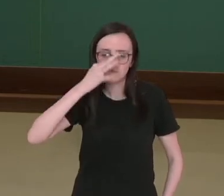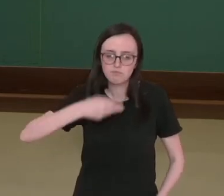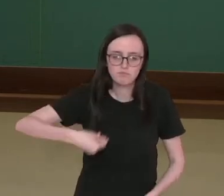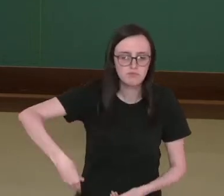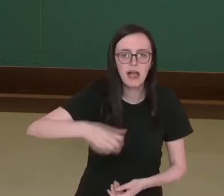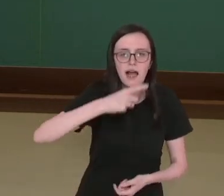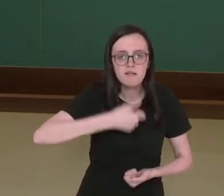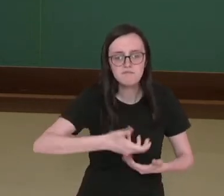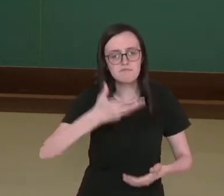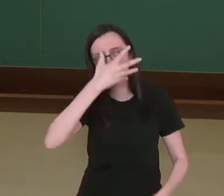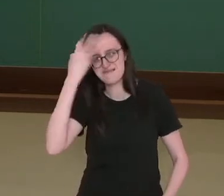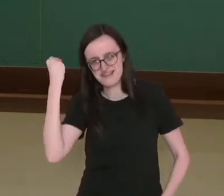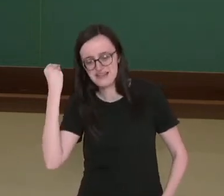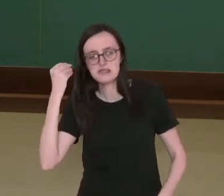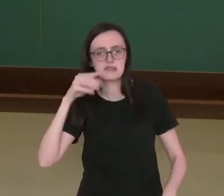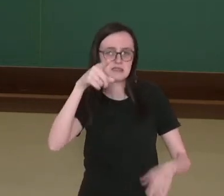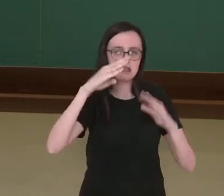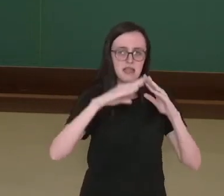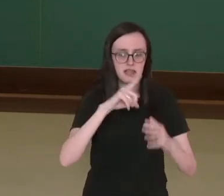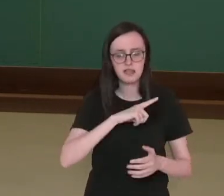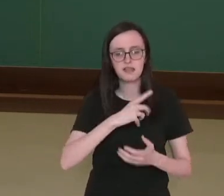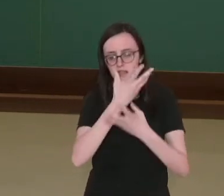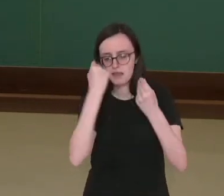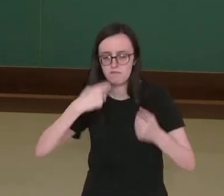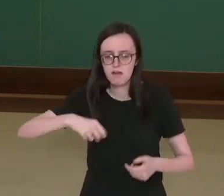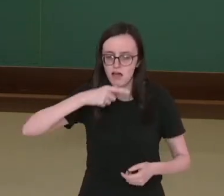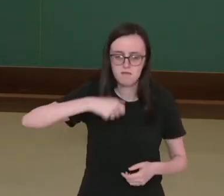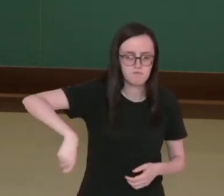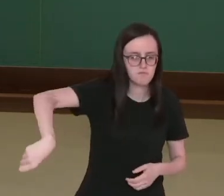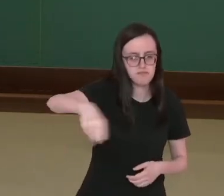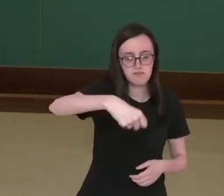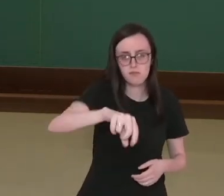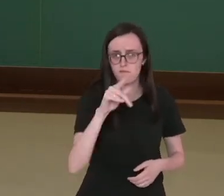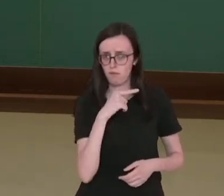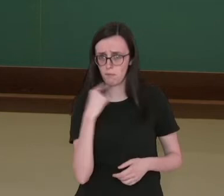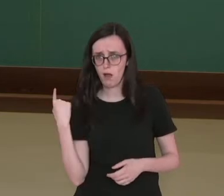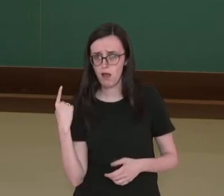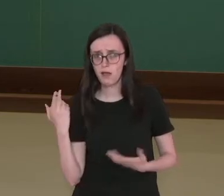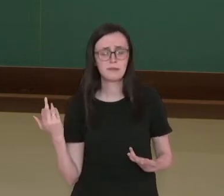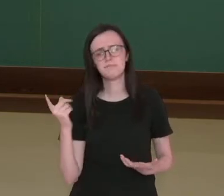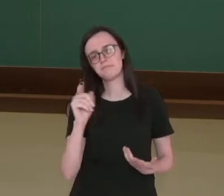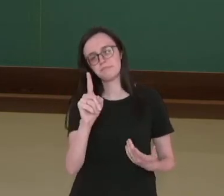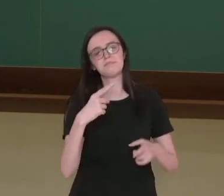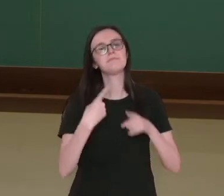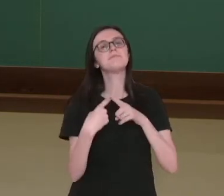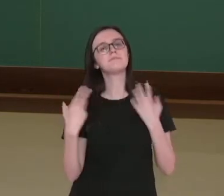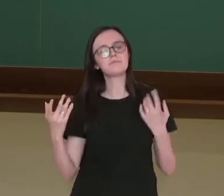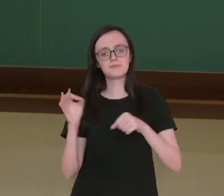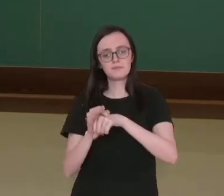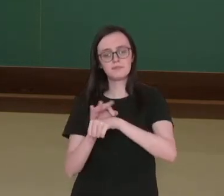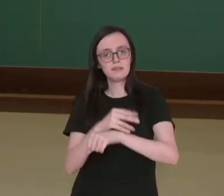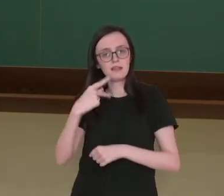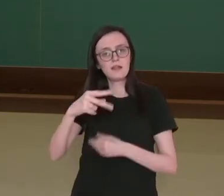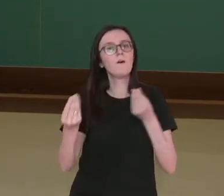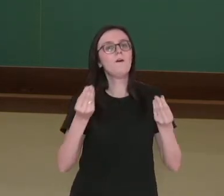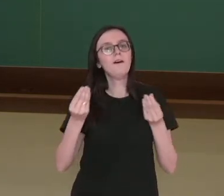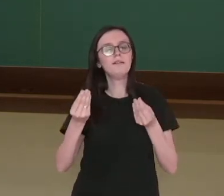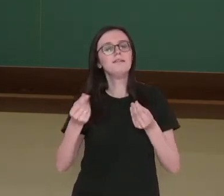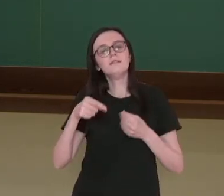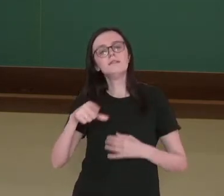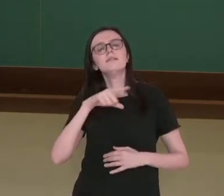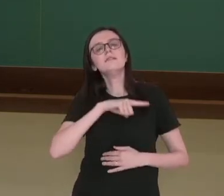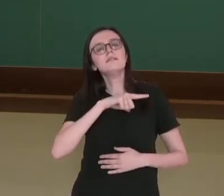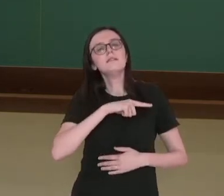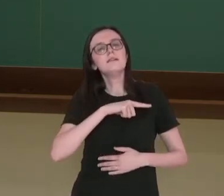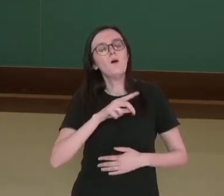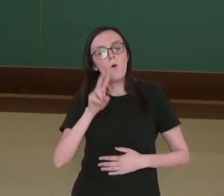vários dias lá, você tem uma plantinha na sua casa e você esqueceu. Ela vai morrer no outro dia? Não, porque as células dela